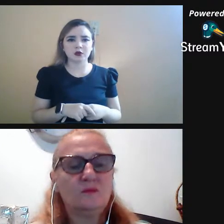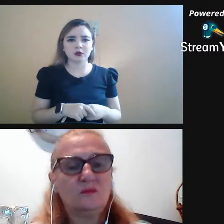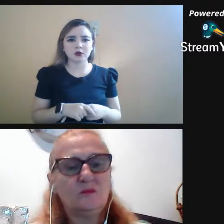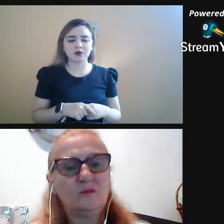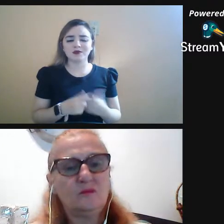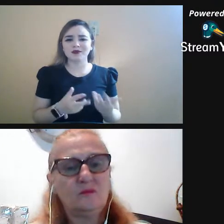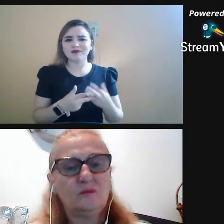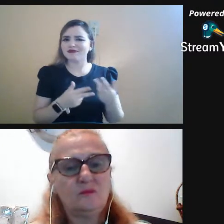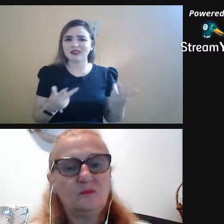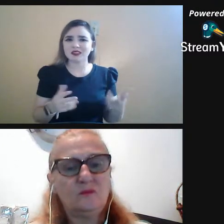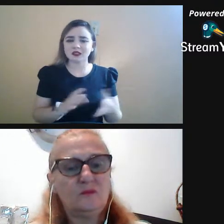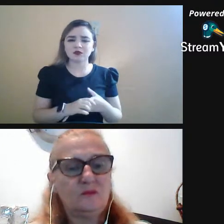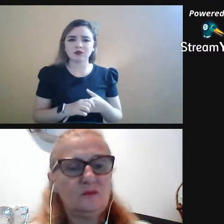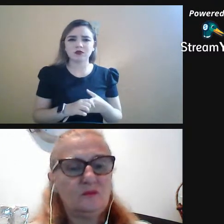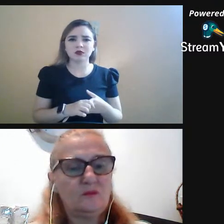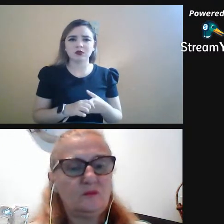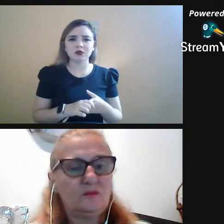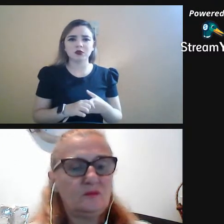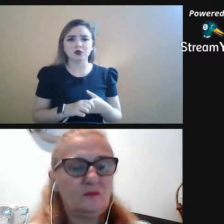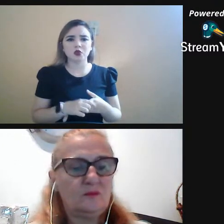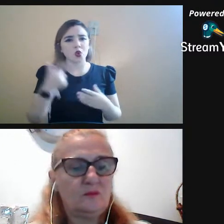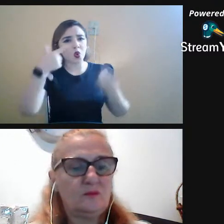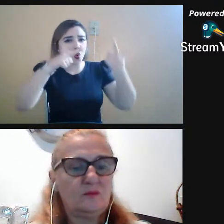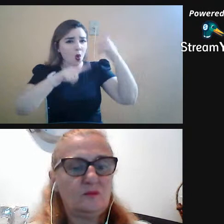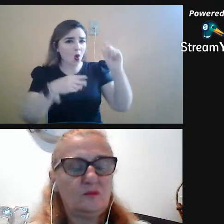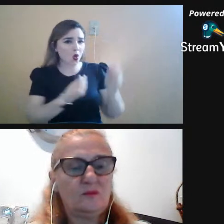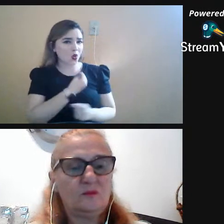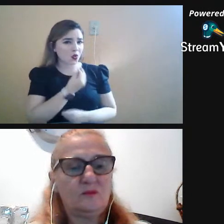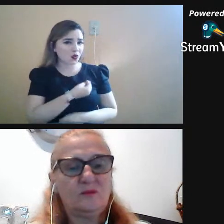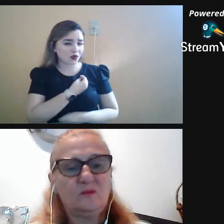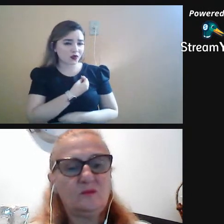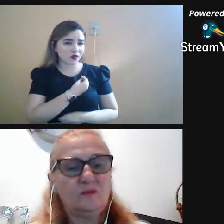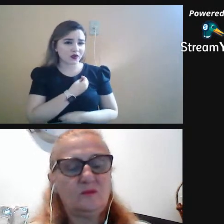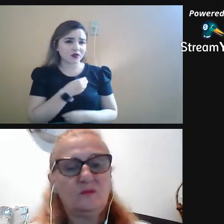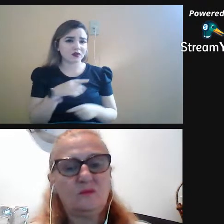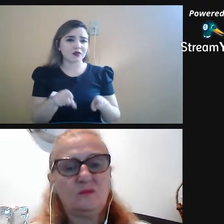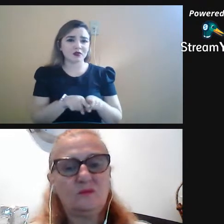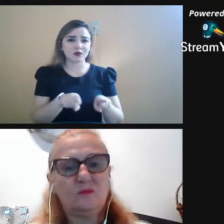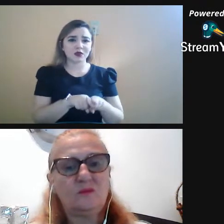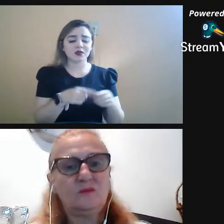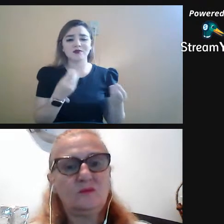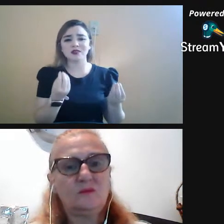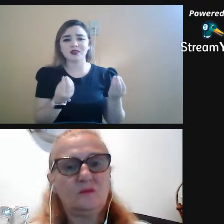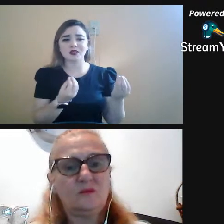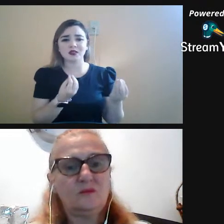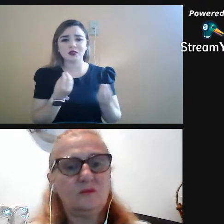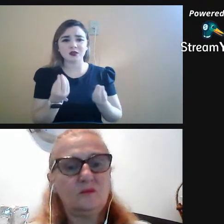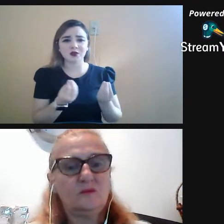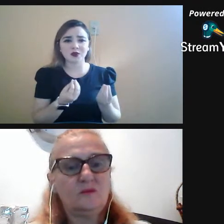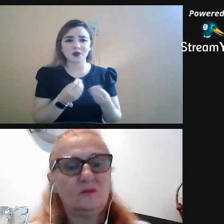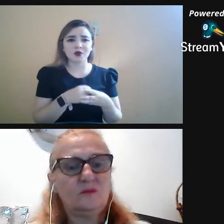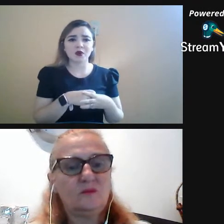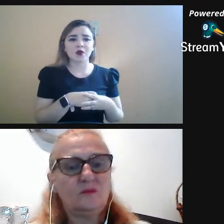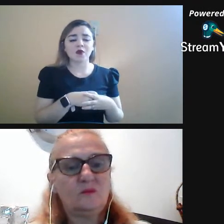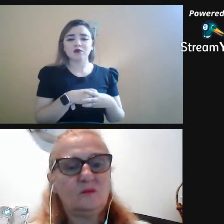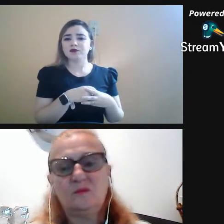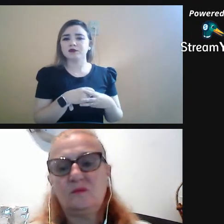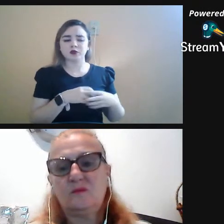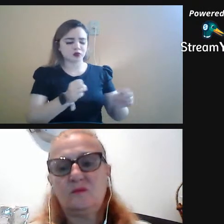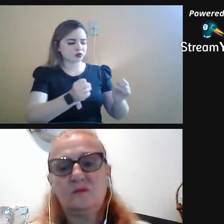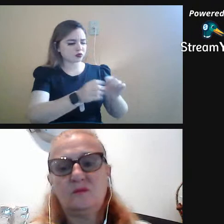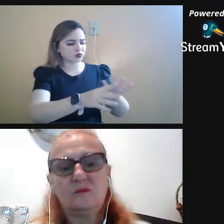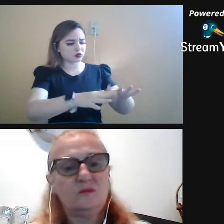enfim, lidar com outros seres vivos e com o seu entorno, seu verde, né? Sua área verde, digamos